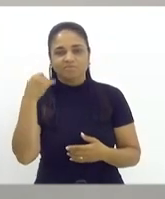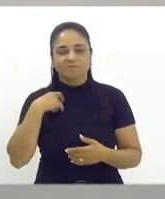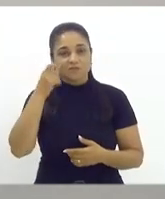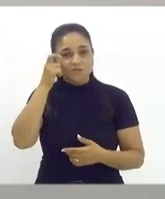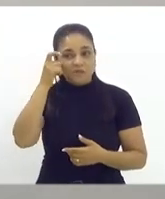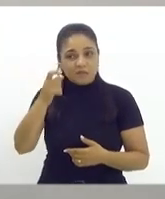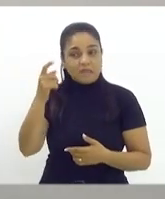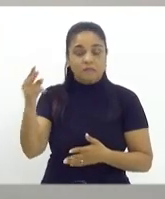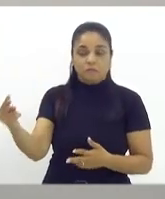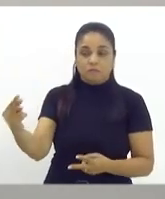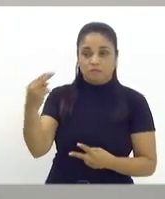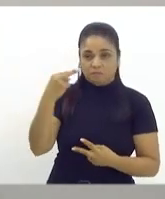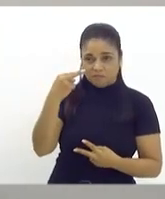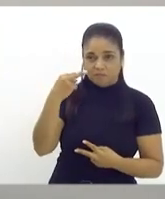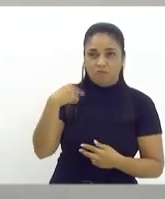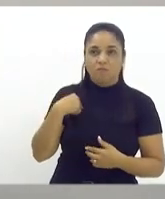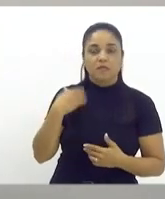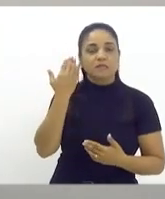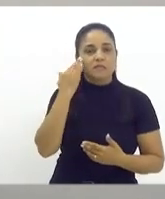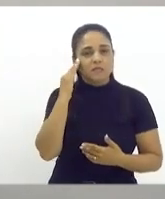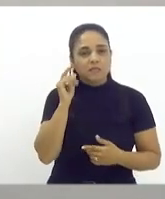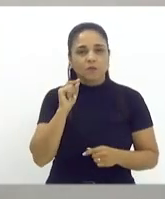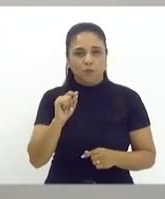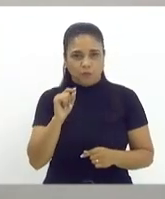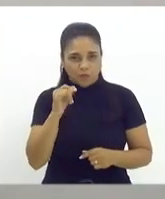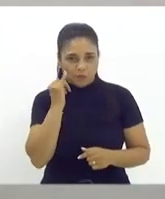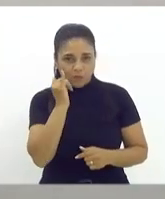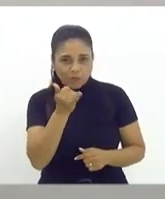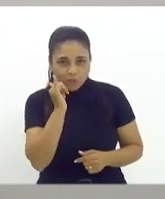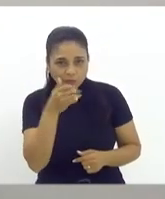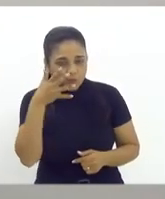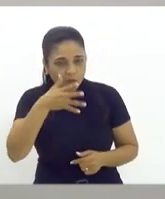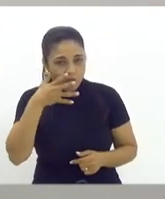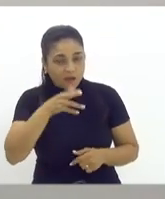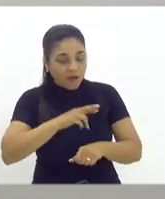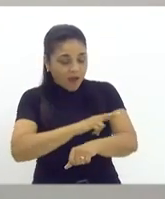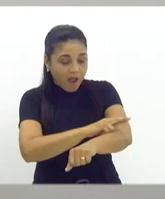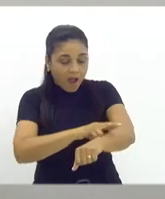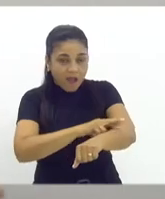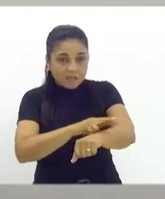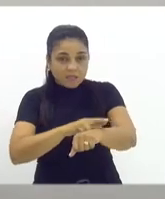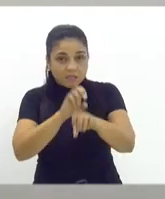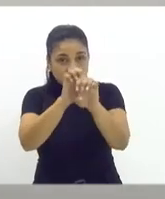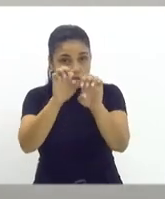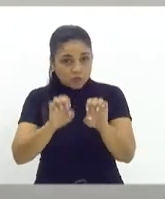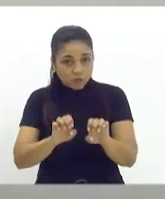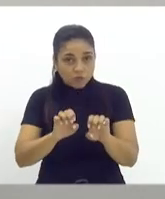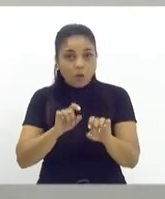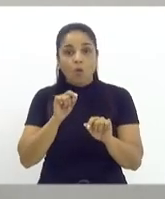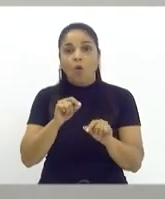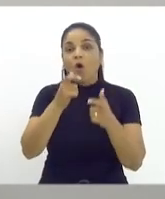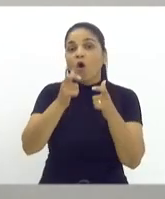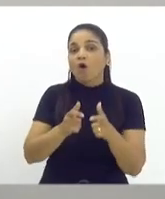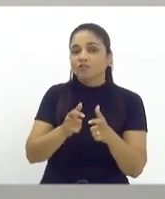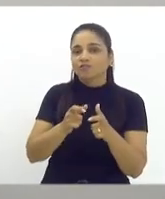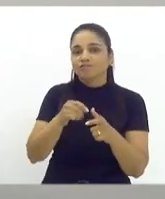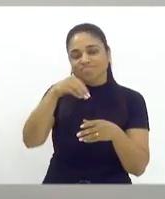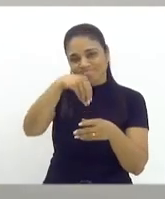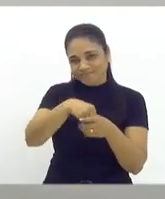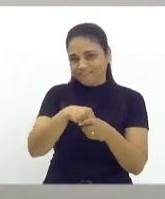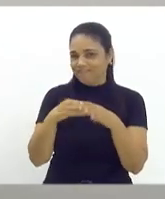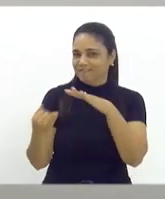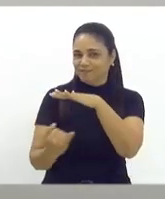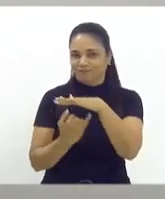só para vocês entendam o que nós estamos falando a gente falou de assim estrutural bom onde ele está bom em tese estariam nas instituições